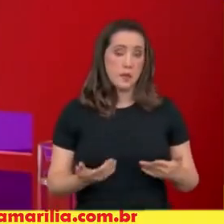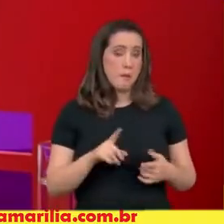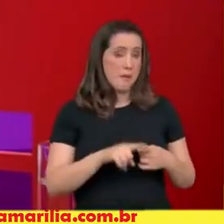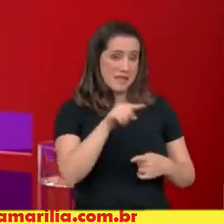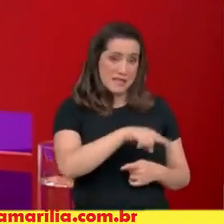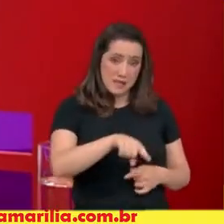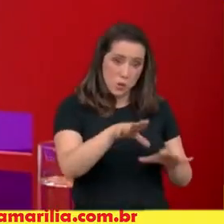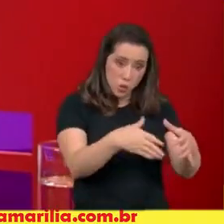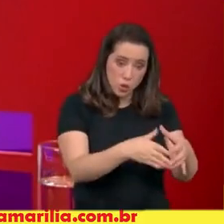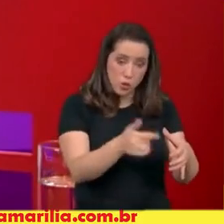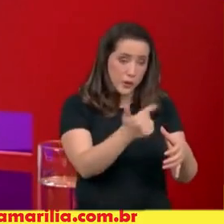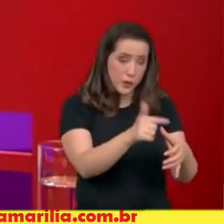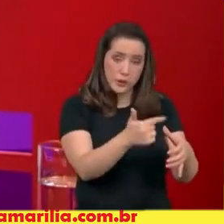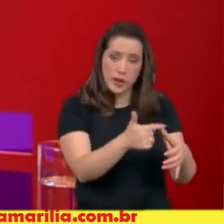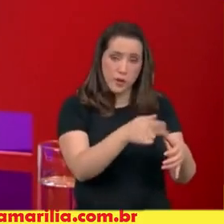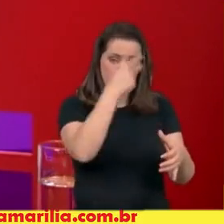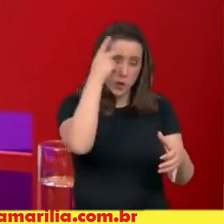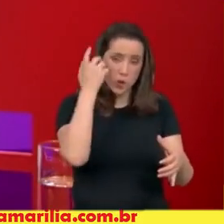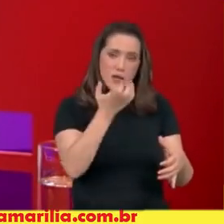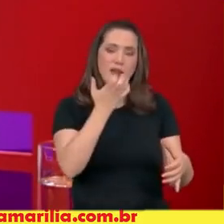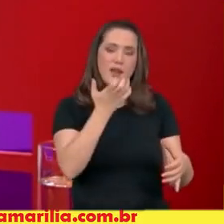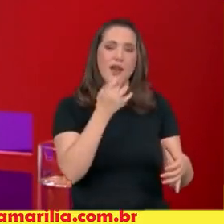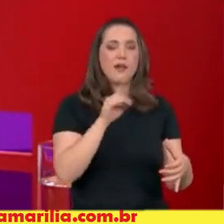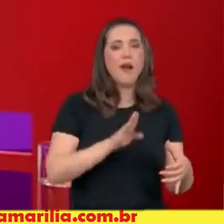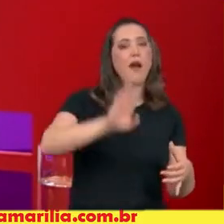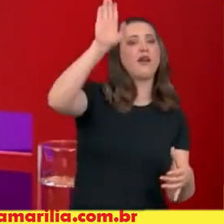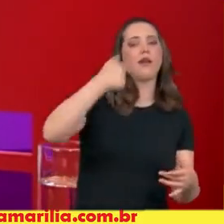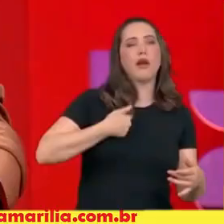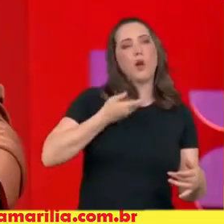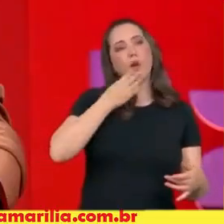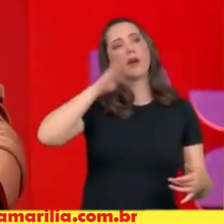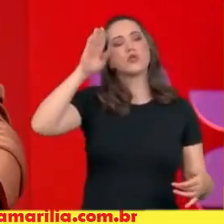nesse vácuo esse vácuo político e